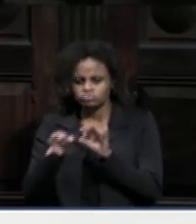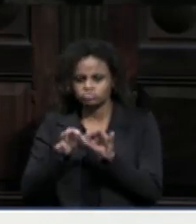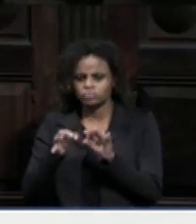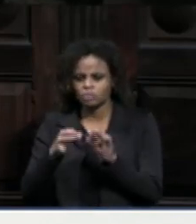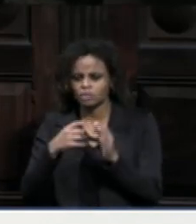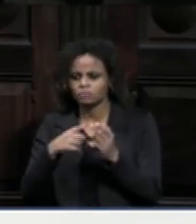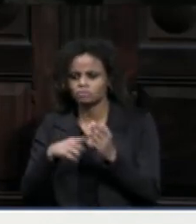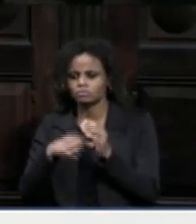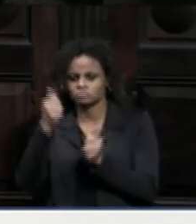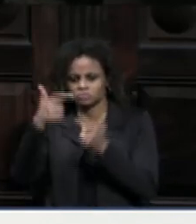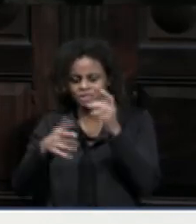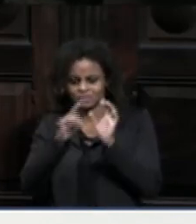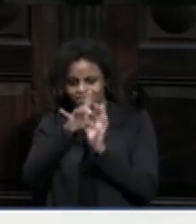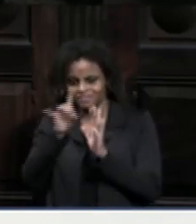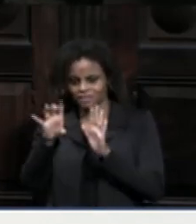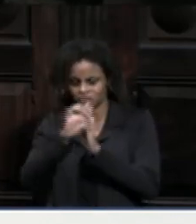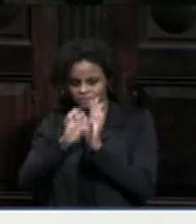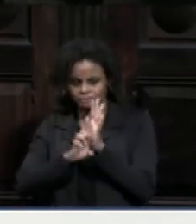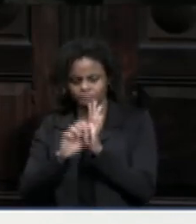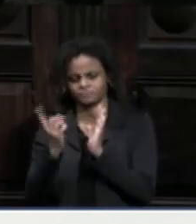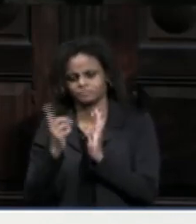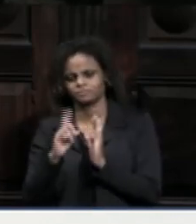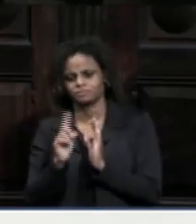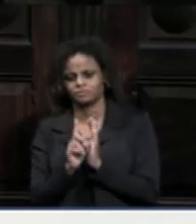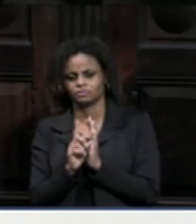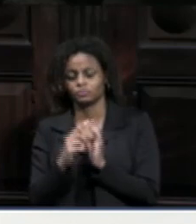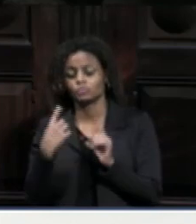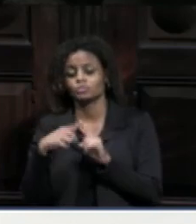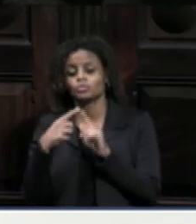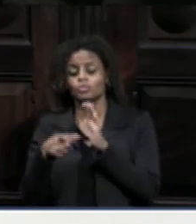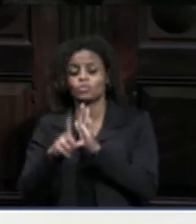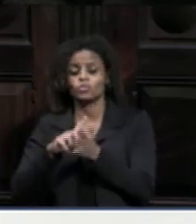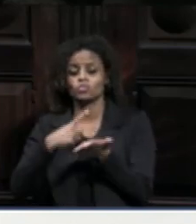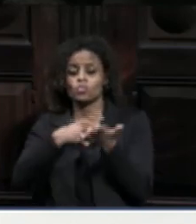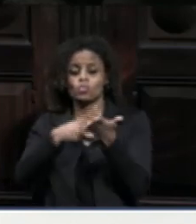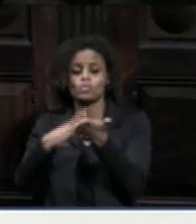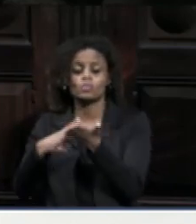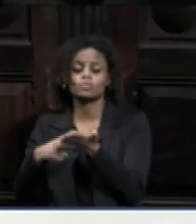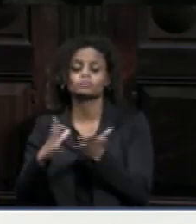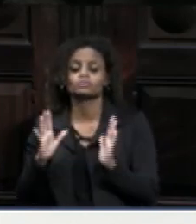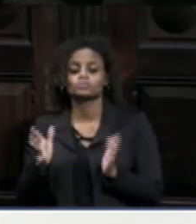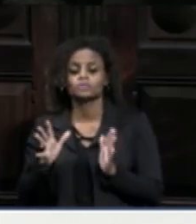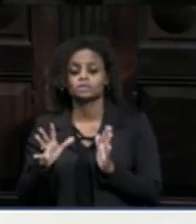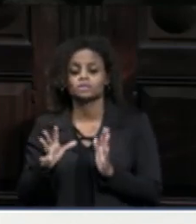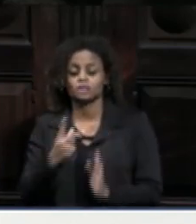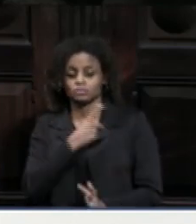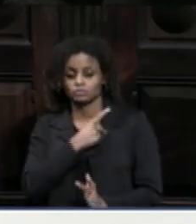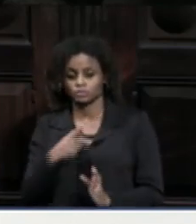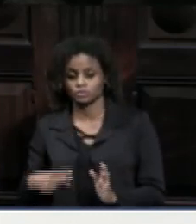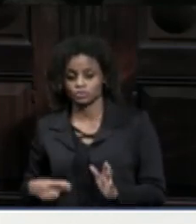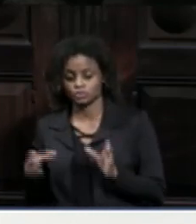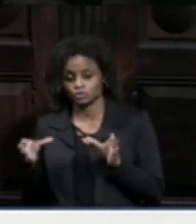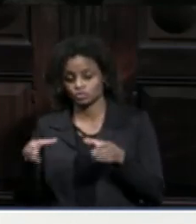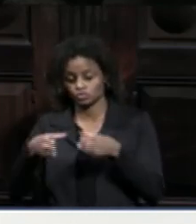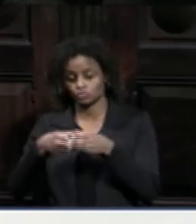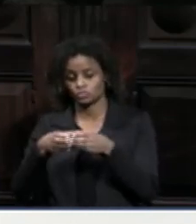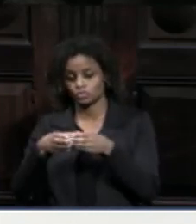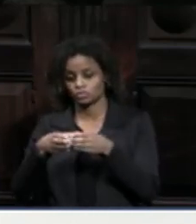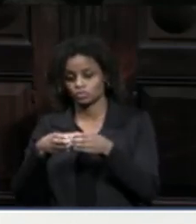mesmas, porque havia um acordo de o presidente da Comissão de